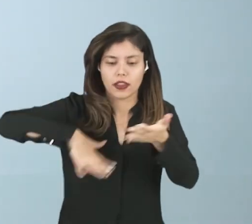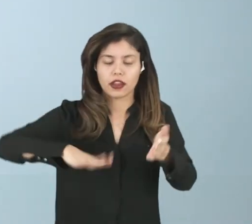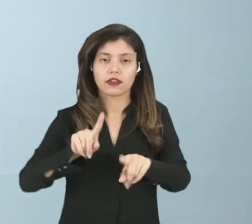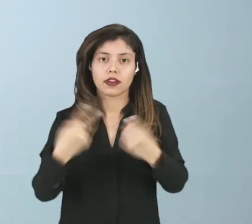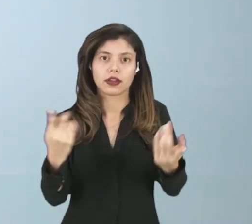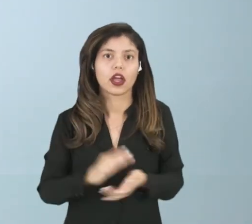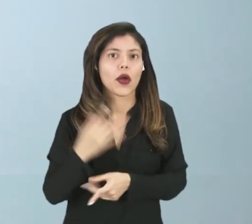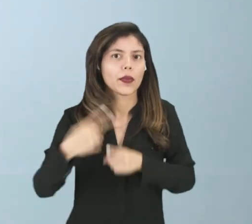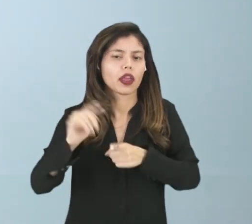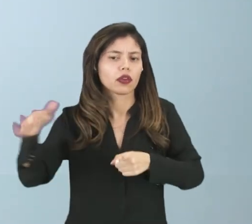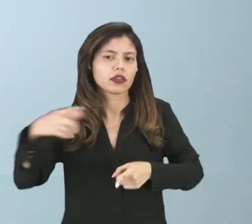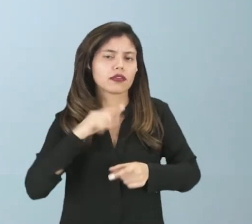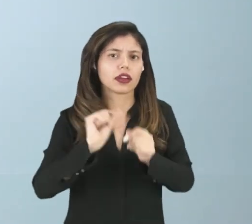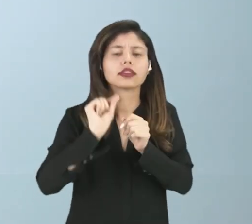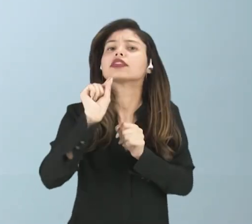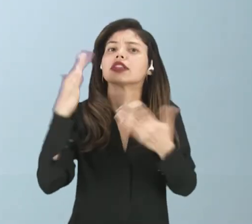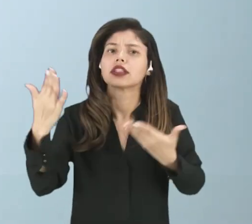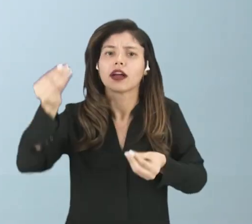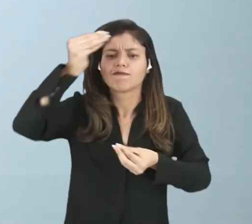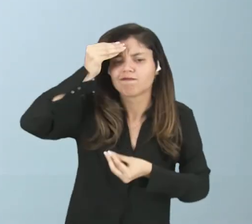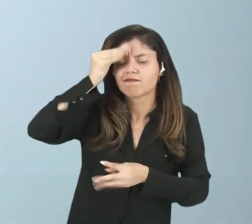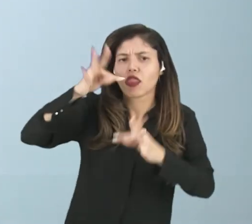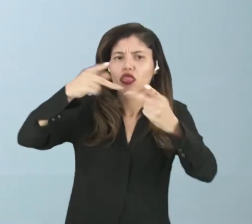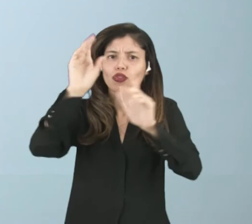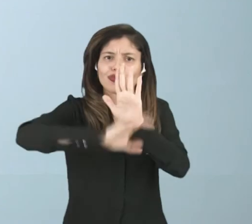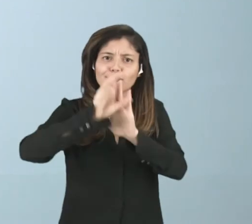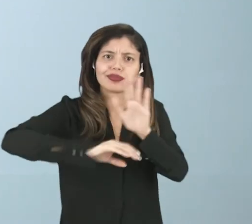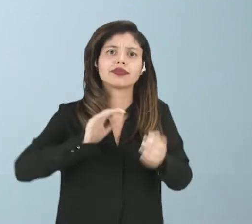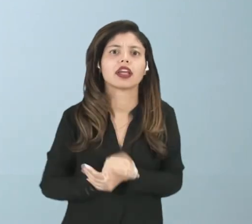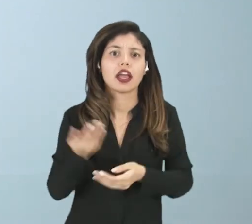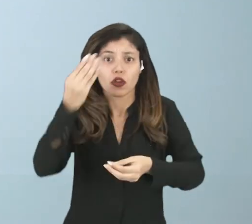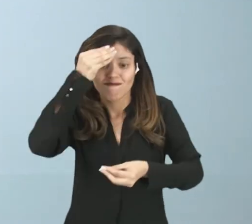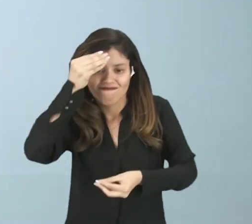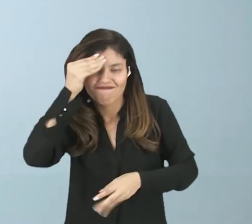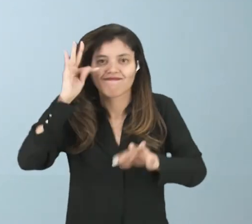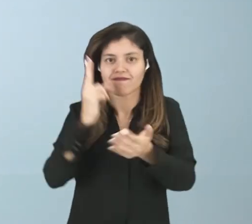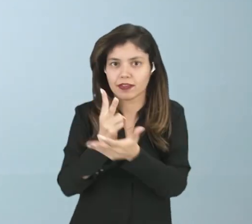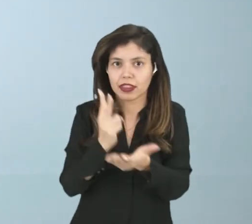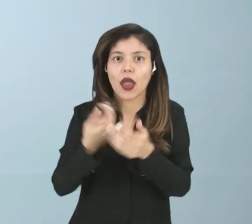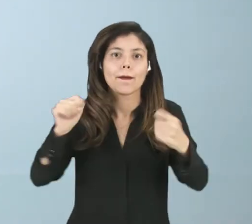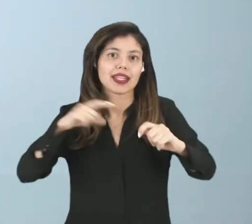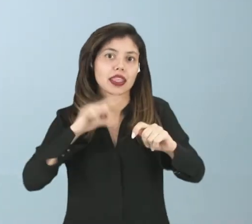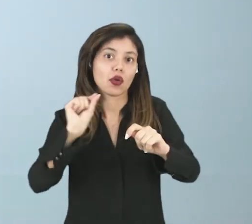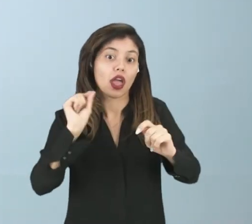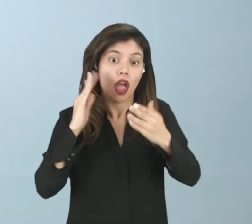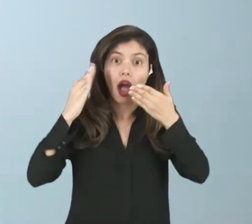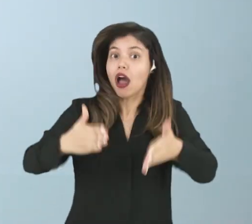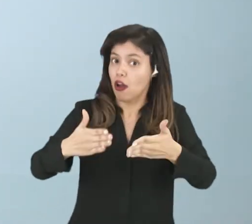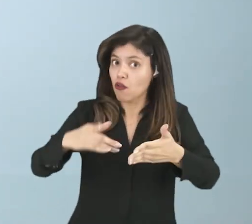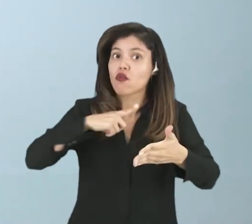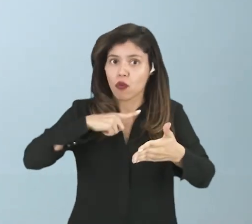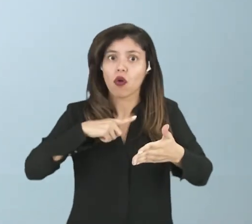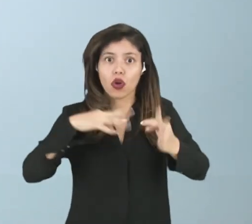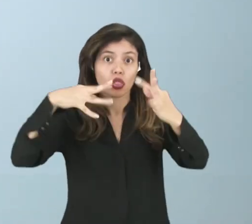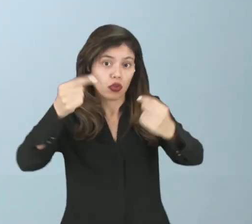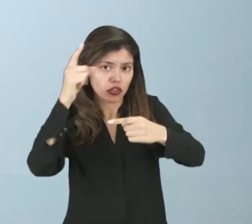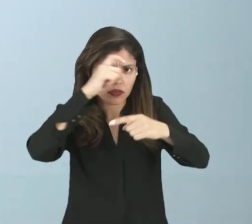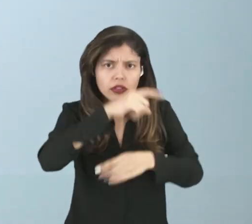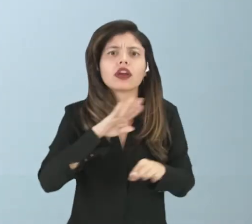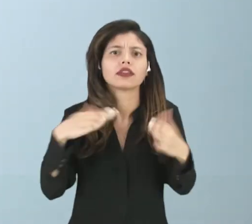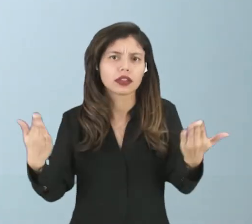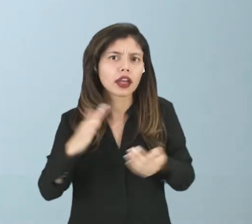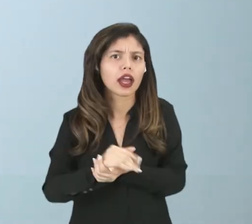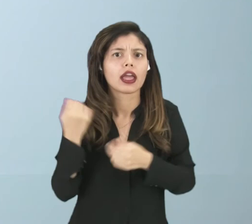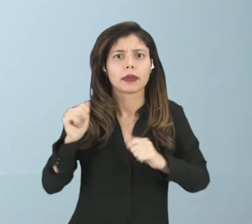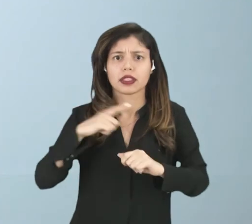fazendo vários exercícios. Porque quando você faz isso, você vai fixando o conteúdo. E ao fixar o conteúdo, você precisa dominar realmente as